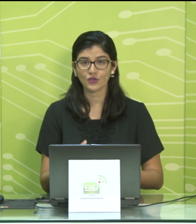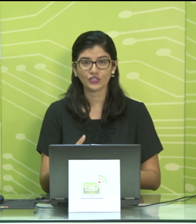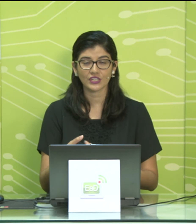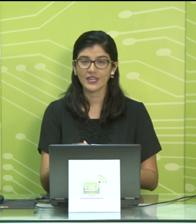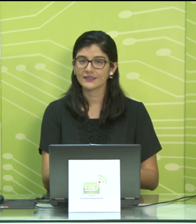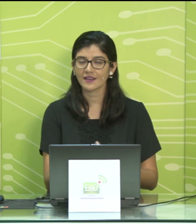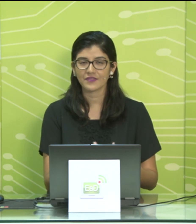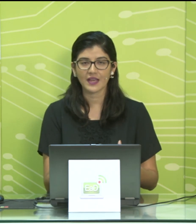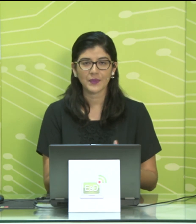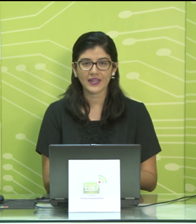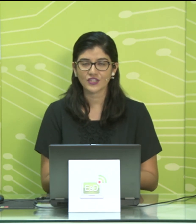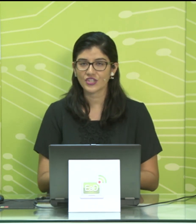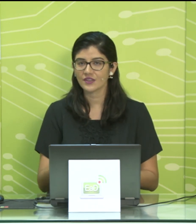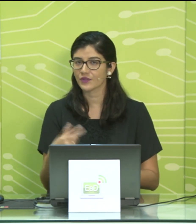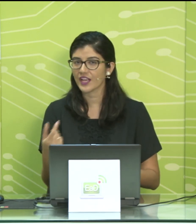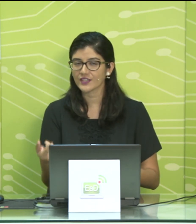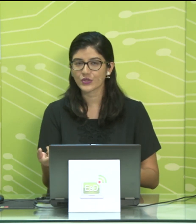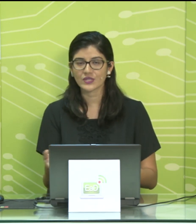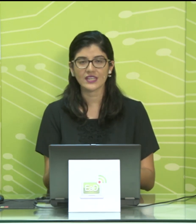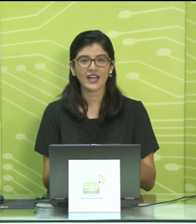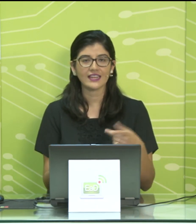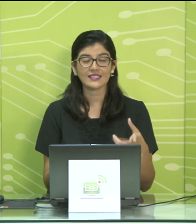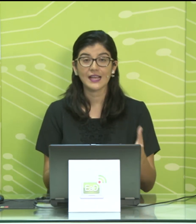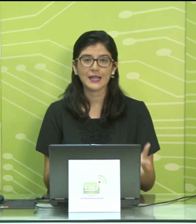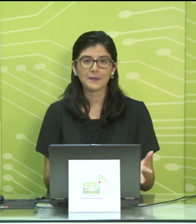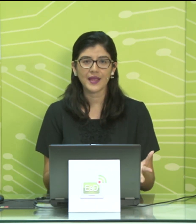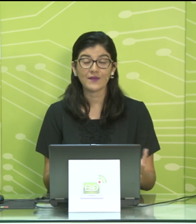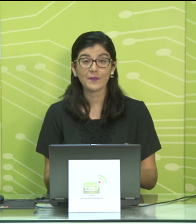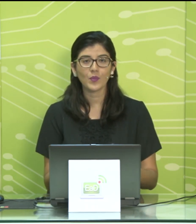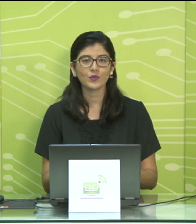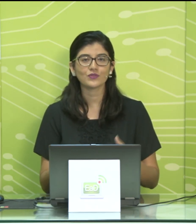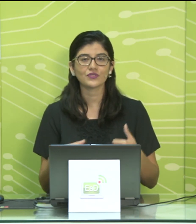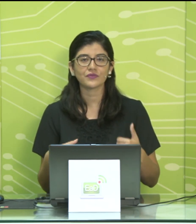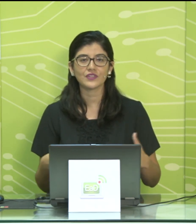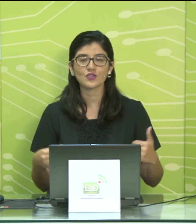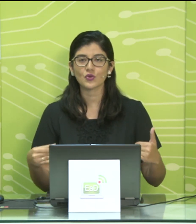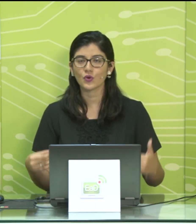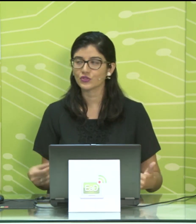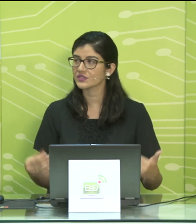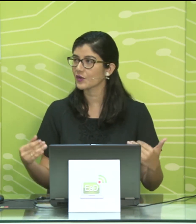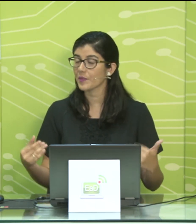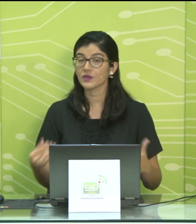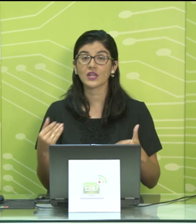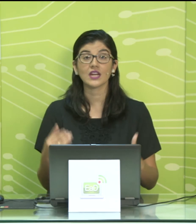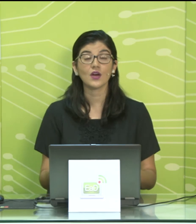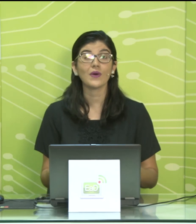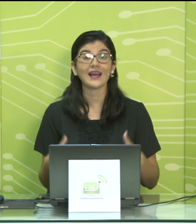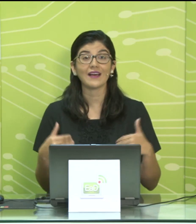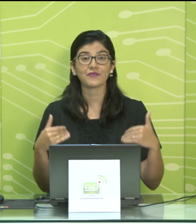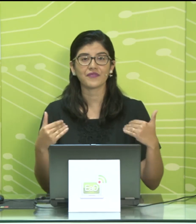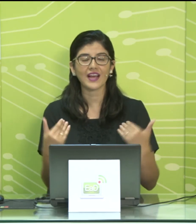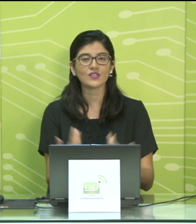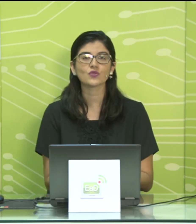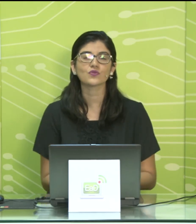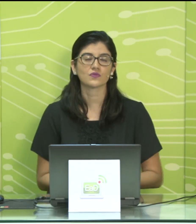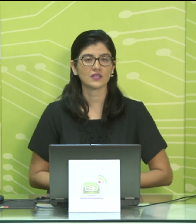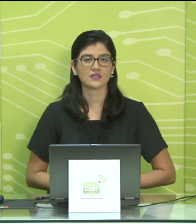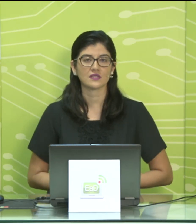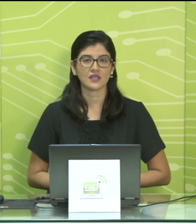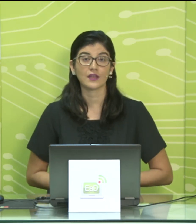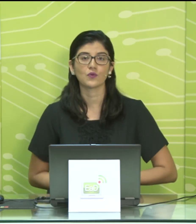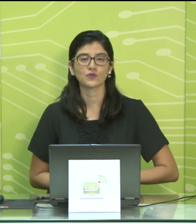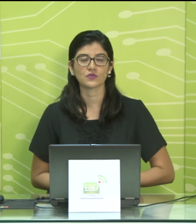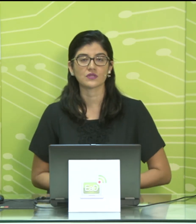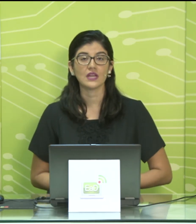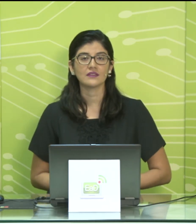comunicações hoje, tá via aplicativo, redes sociais, e-mail. É muito difícil hoje o ser humano que não faz uso